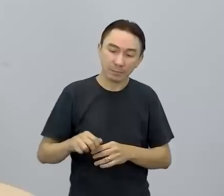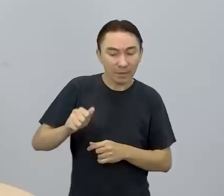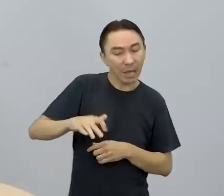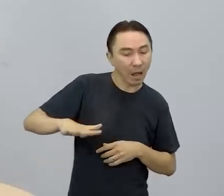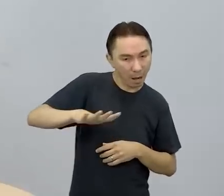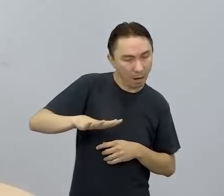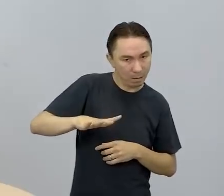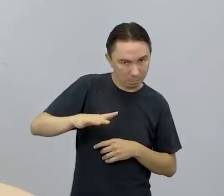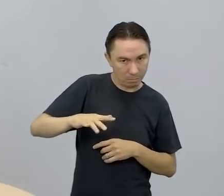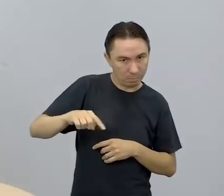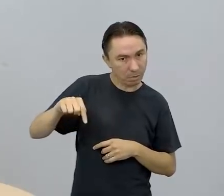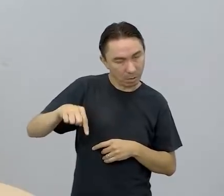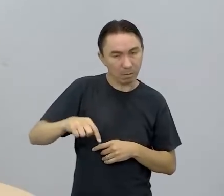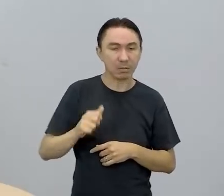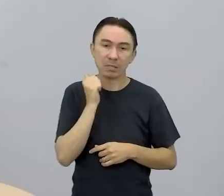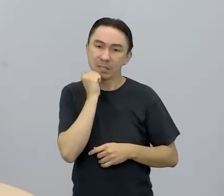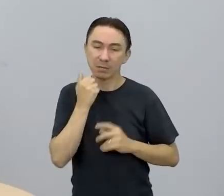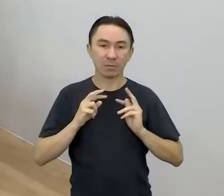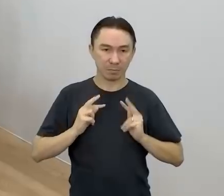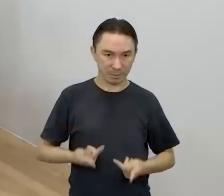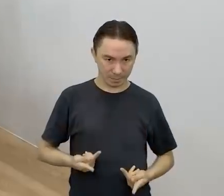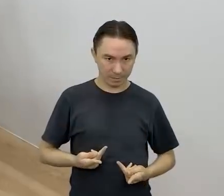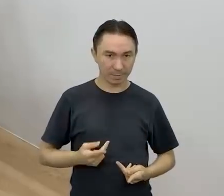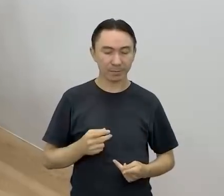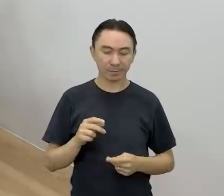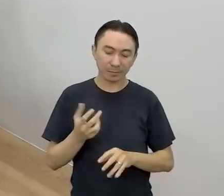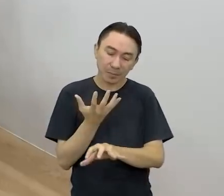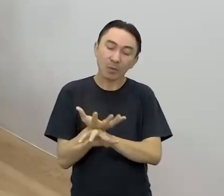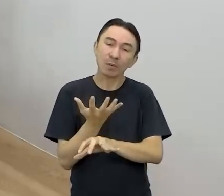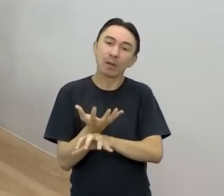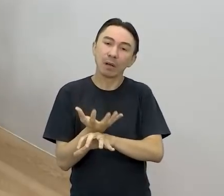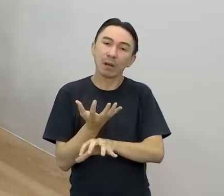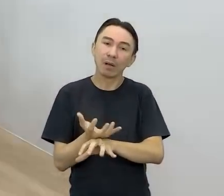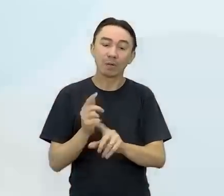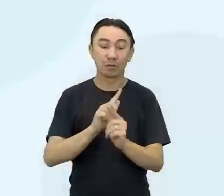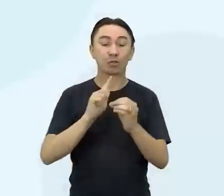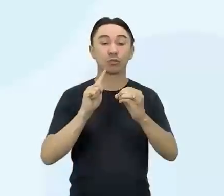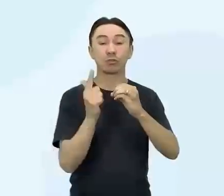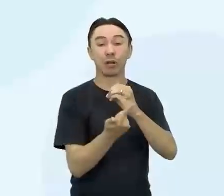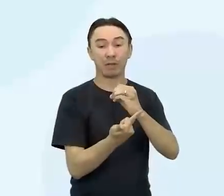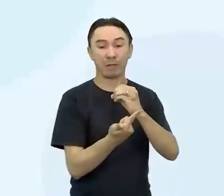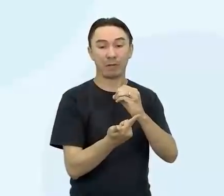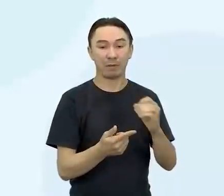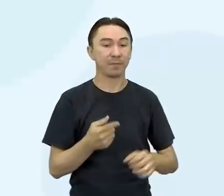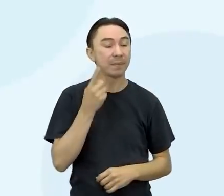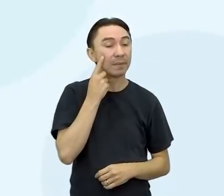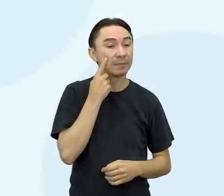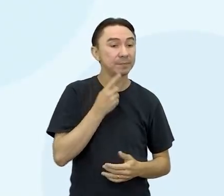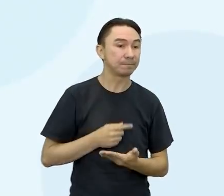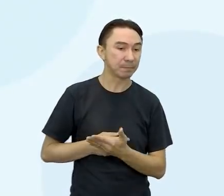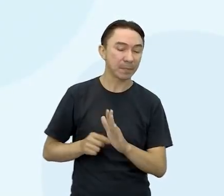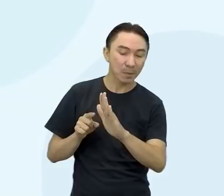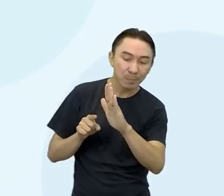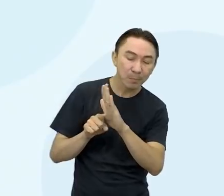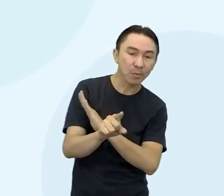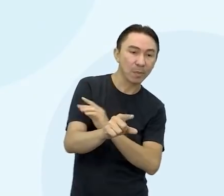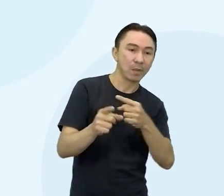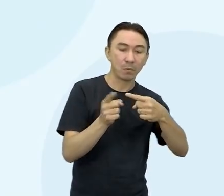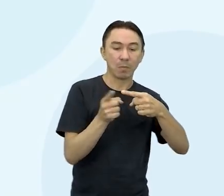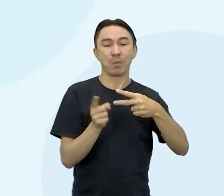componente de geografia, né, Gi? Isso. Pode colocar na tela novamente. As duas